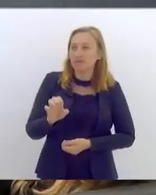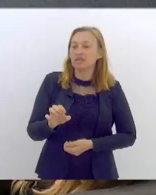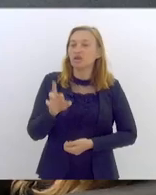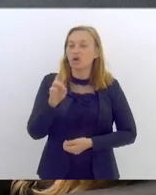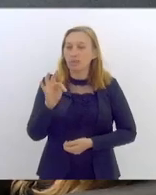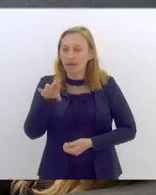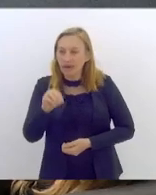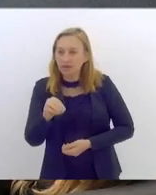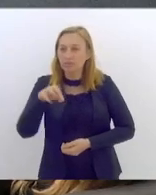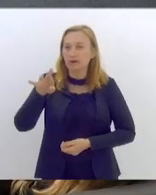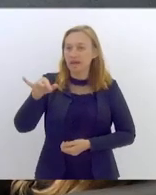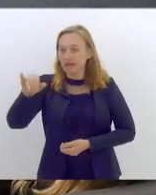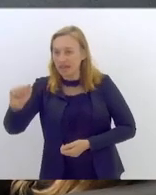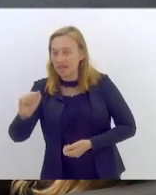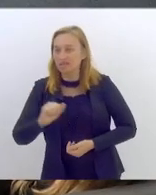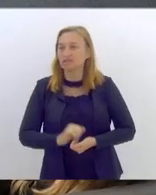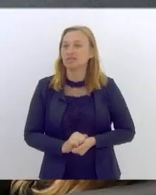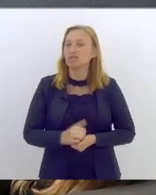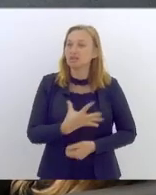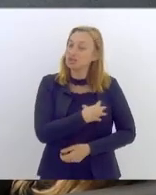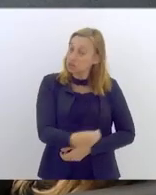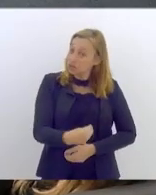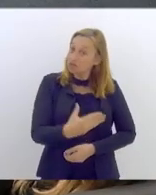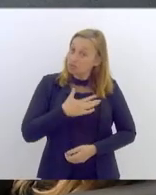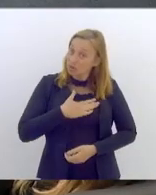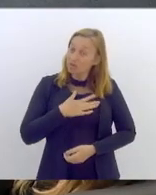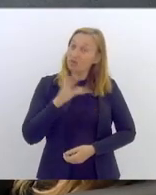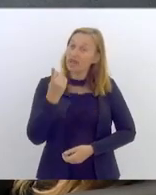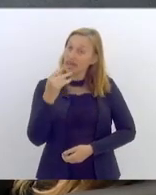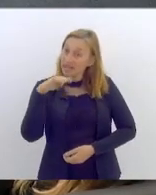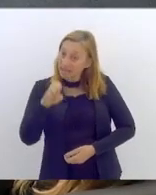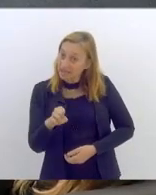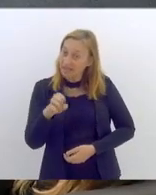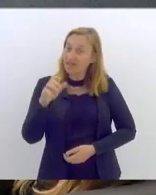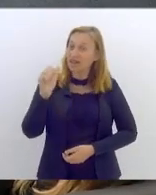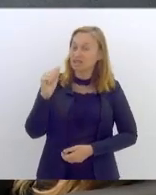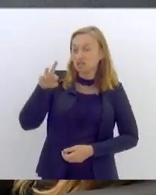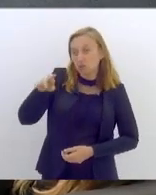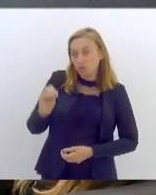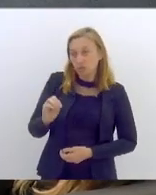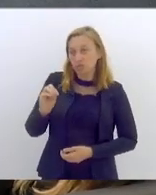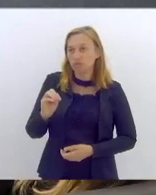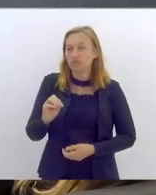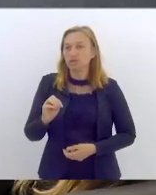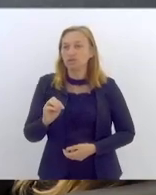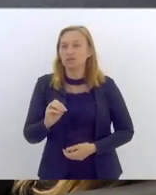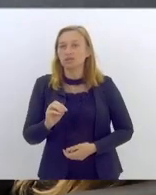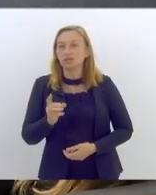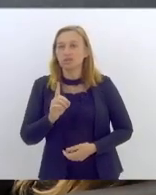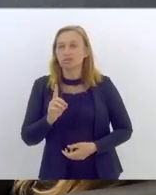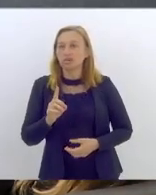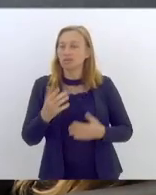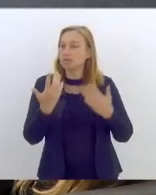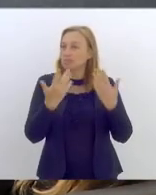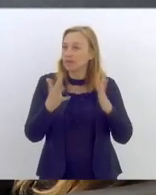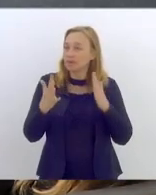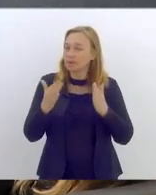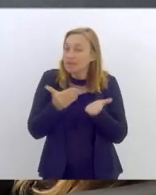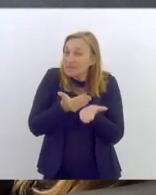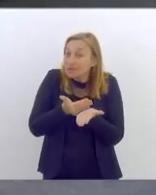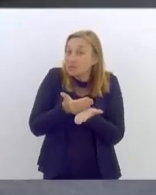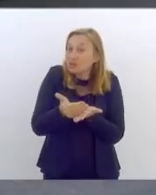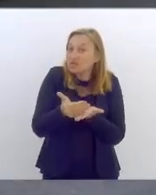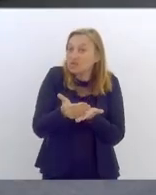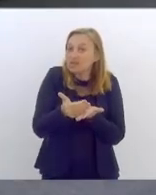e Maria do Carmo e meus filhos Henrique Antônio a quem não fez a saudação no início